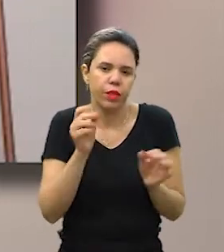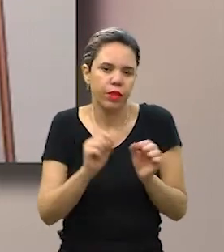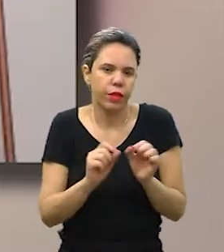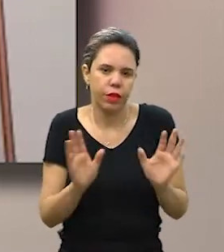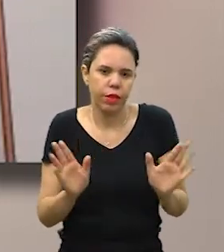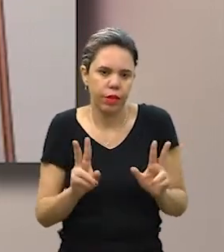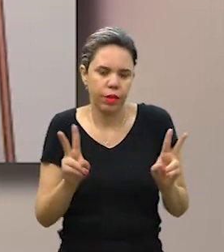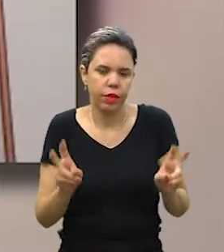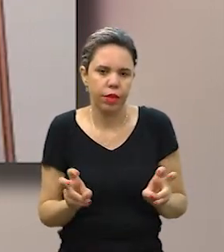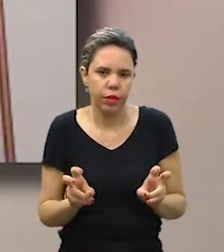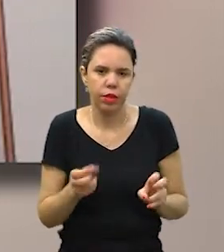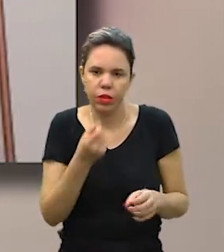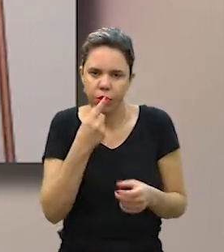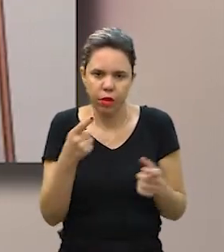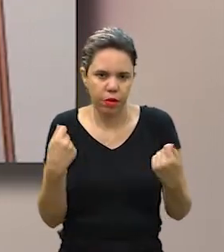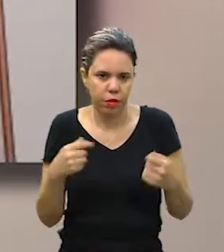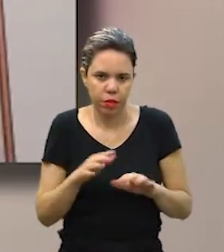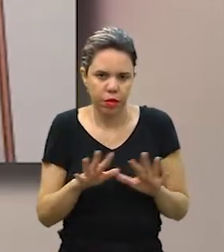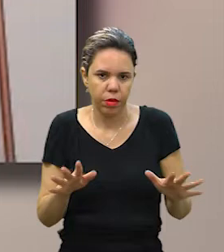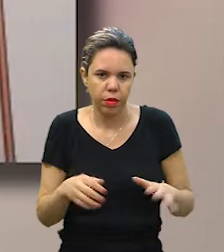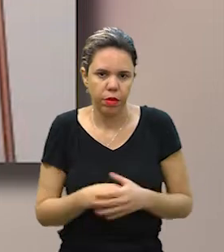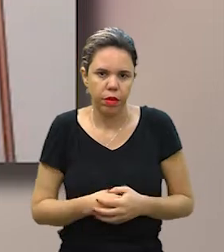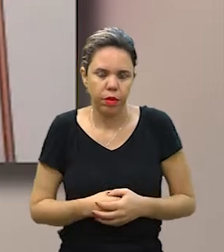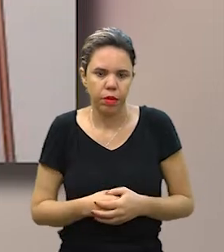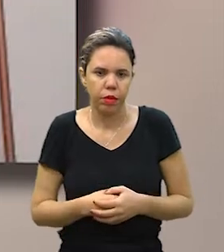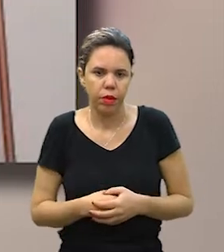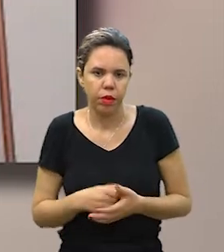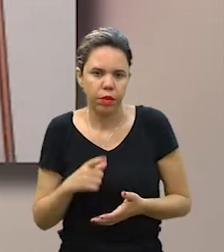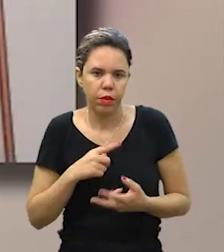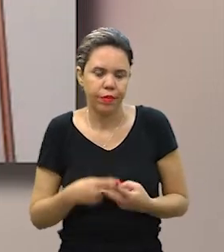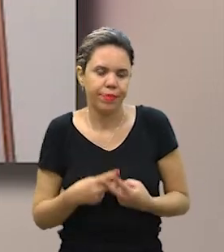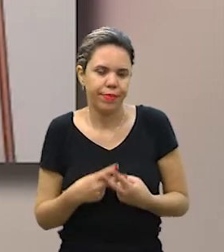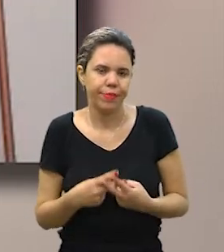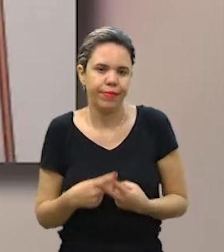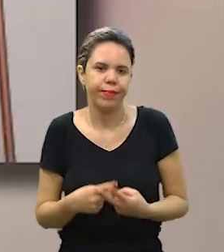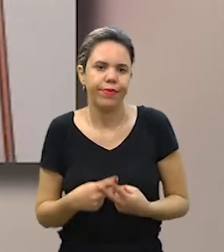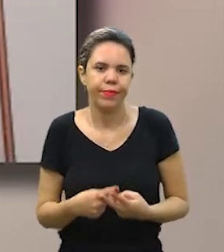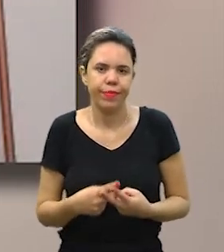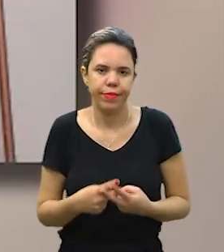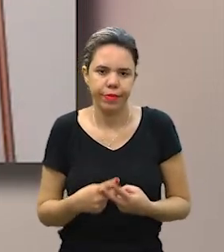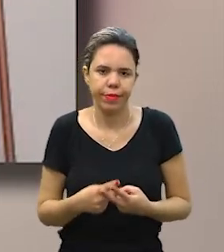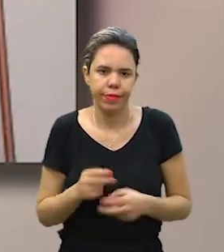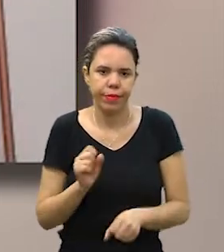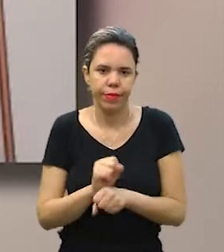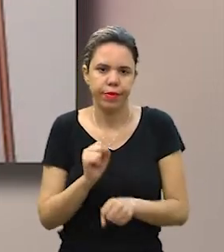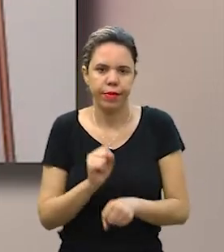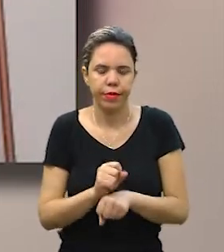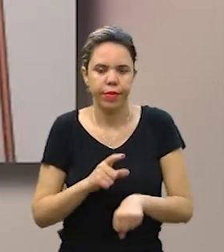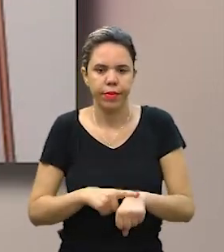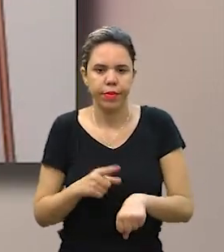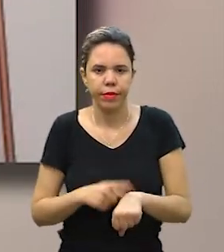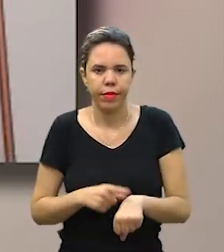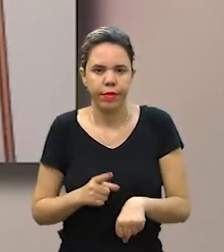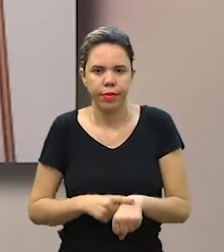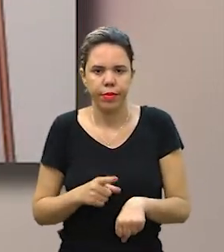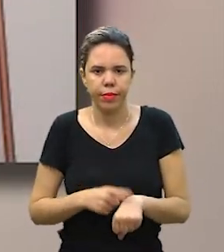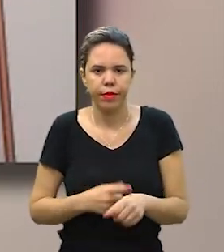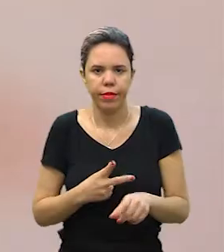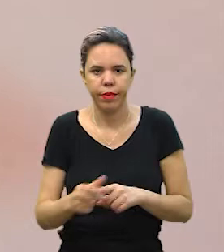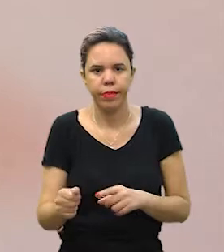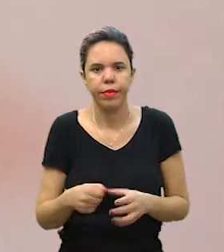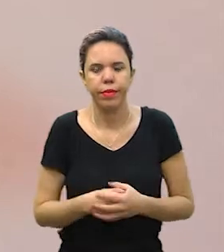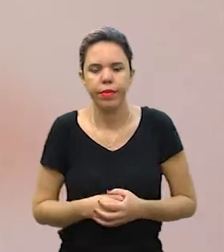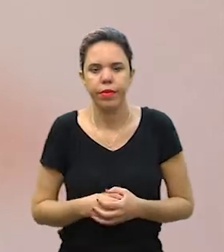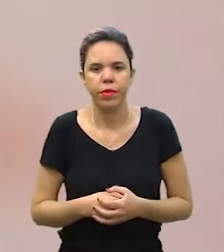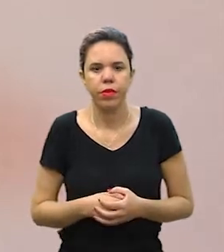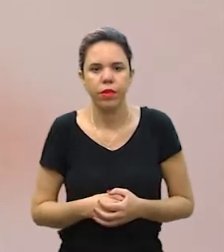em relação a medicamentos. É mais ter paciência para esperar esse momento aí passar.